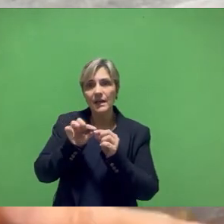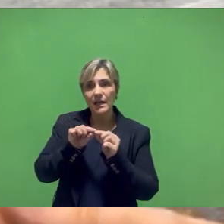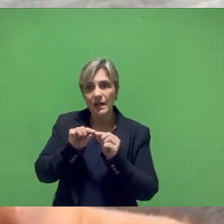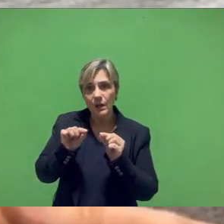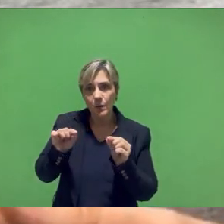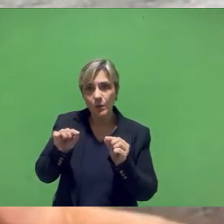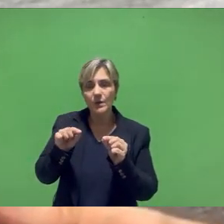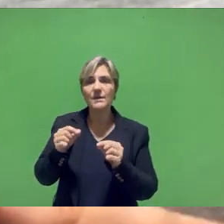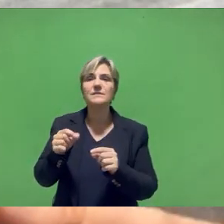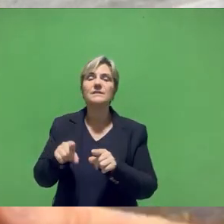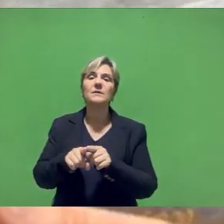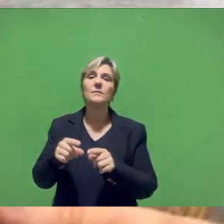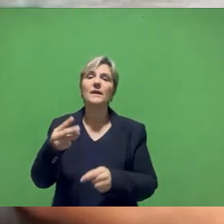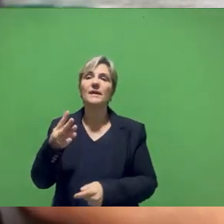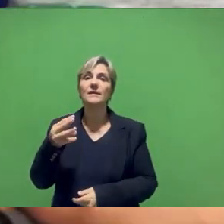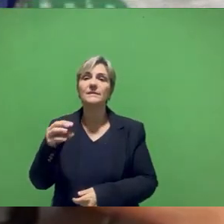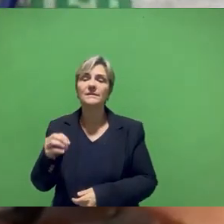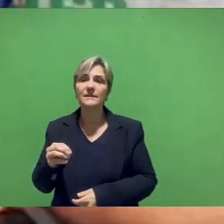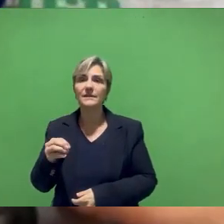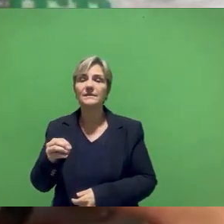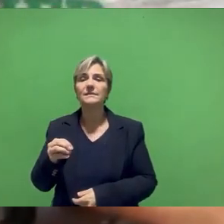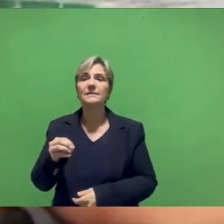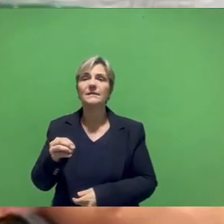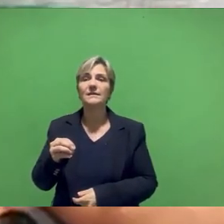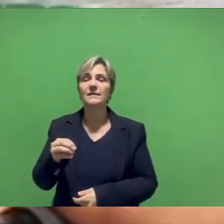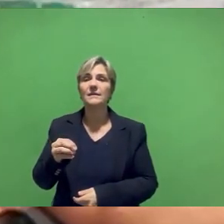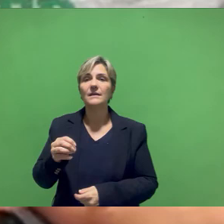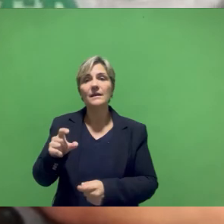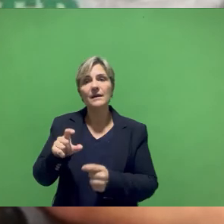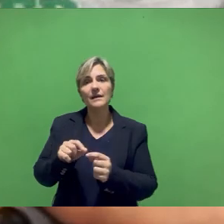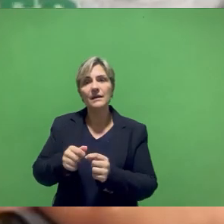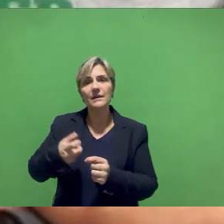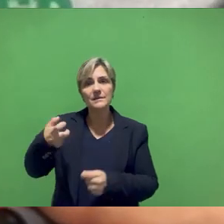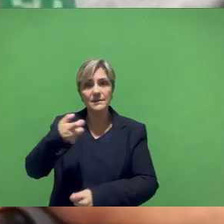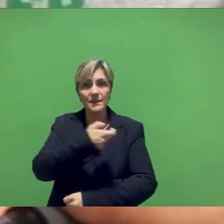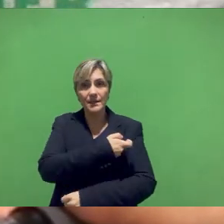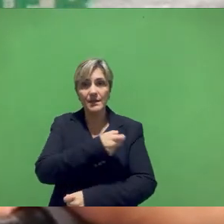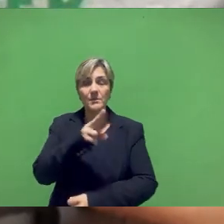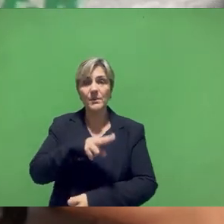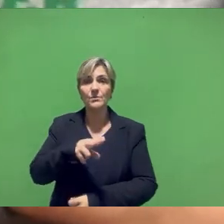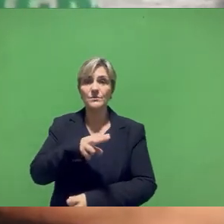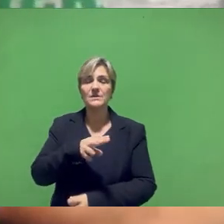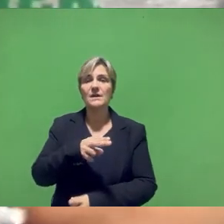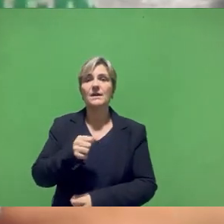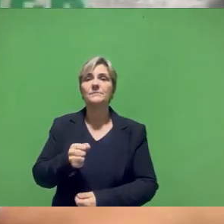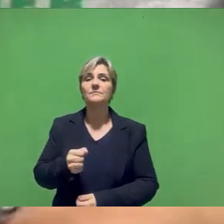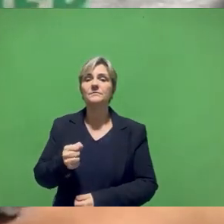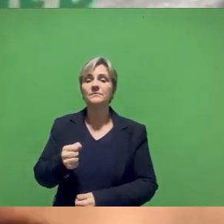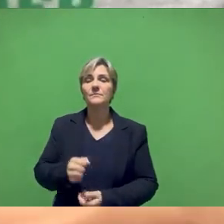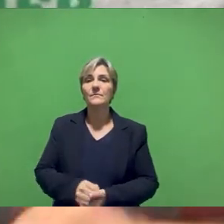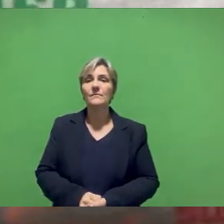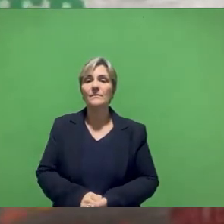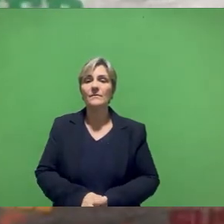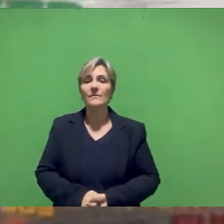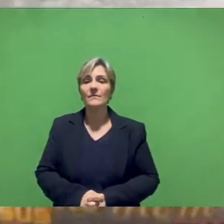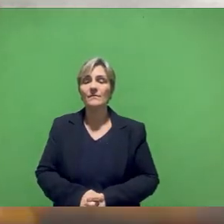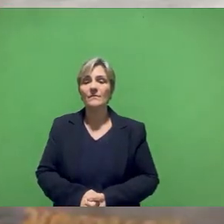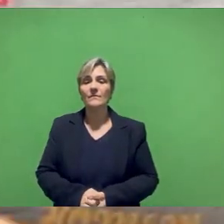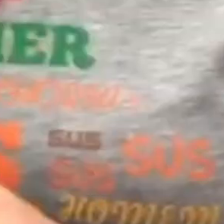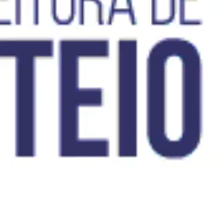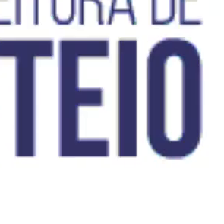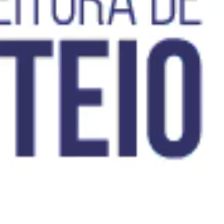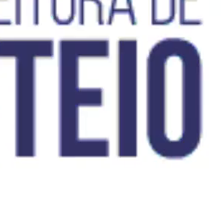agulhas ou 30 seringas, tá? Para poder usar 2 dias a cada vez e depois descartar, certo?